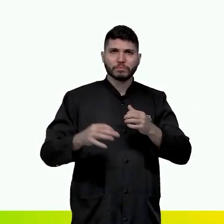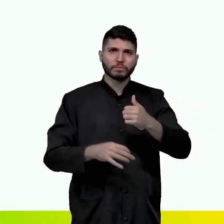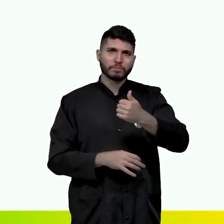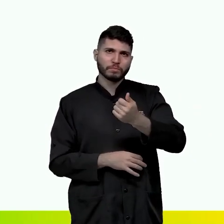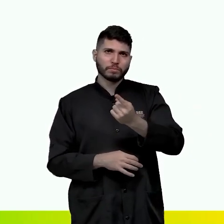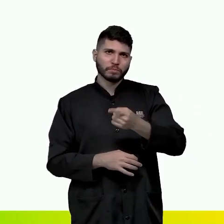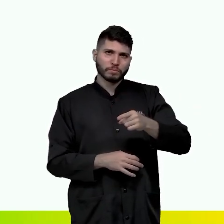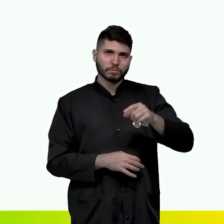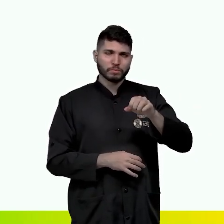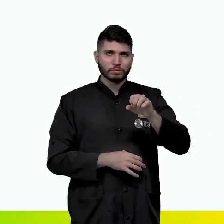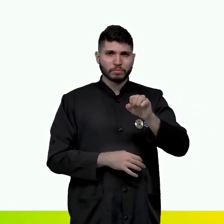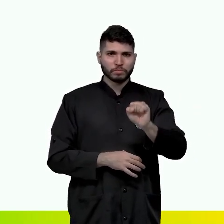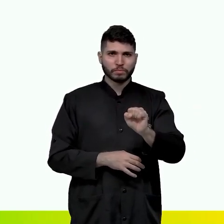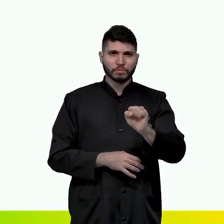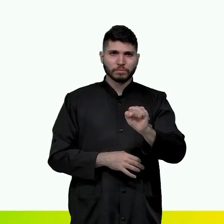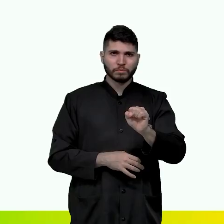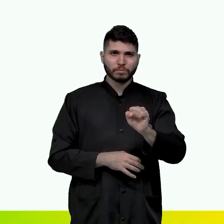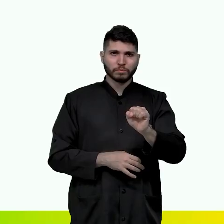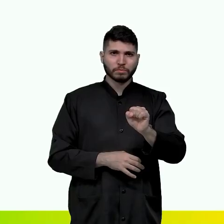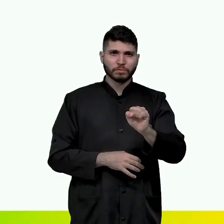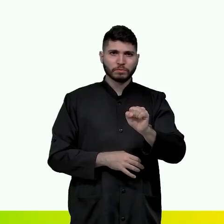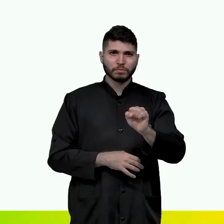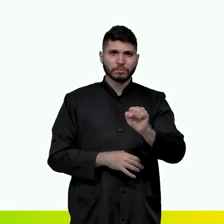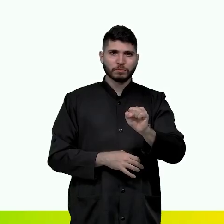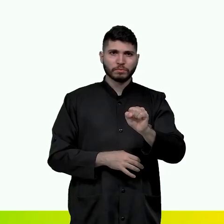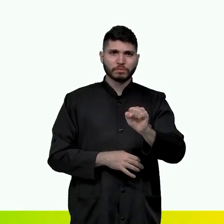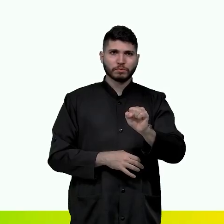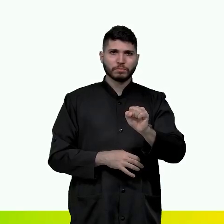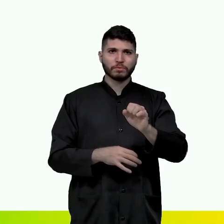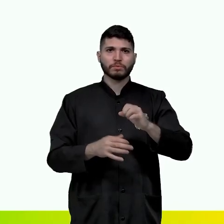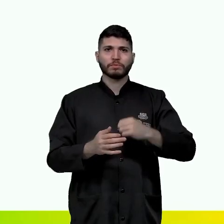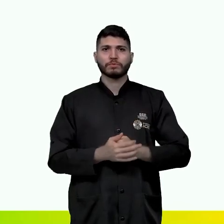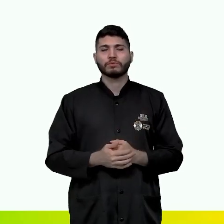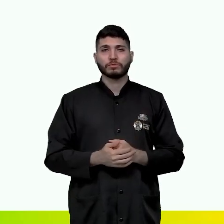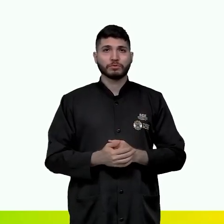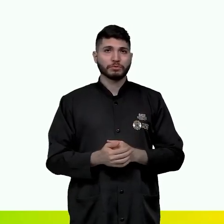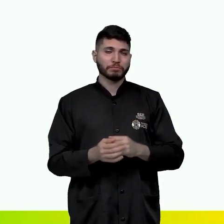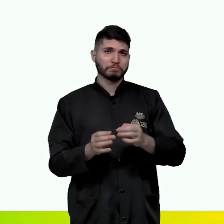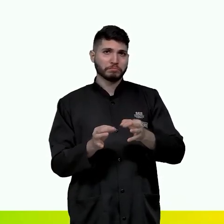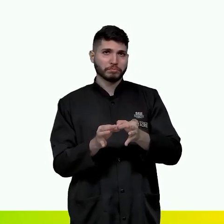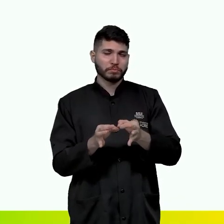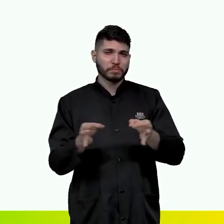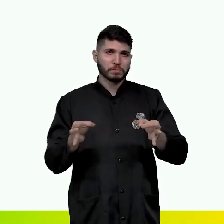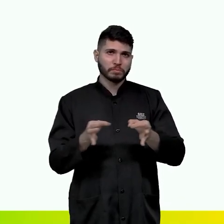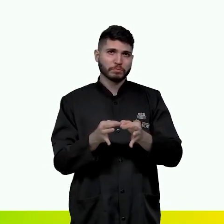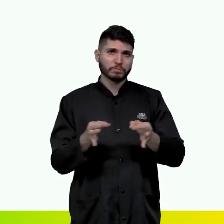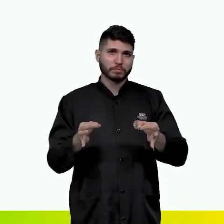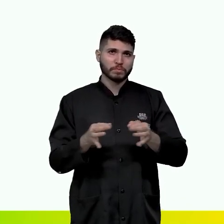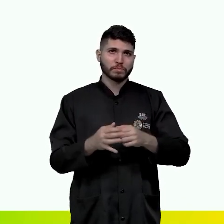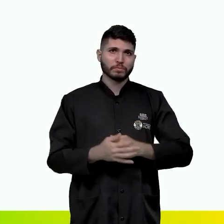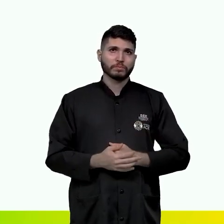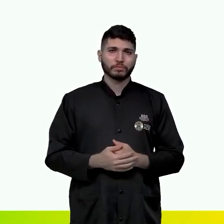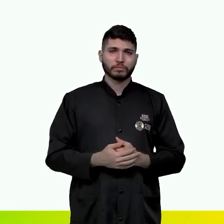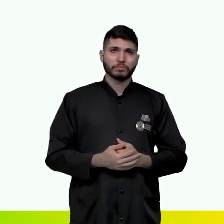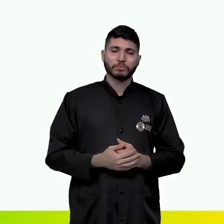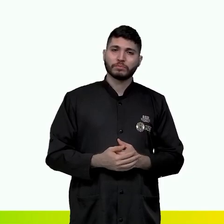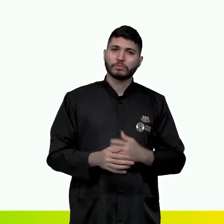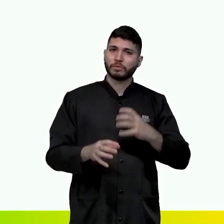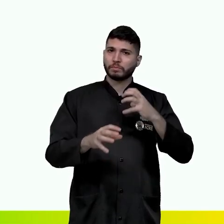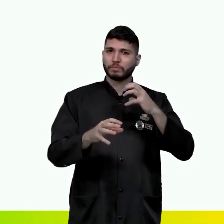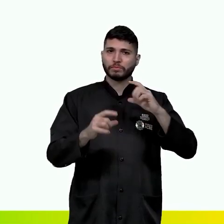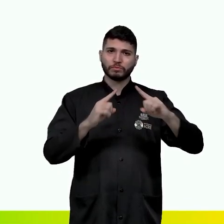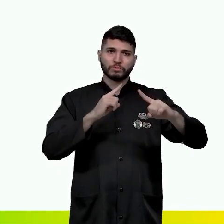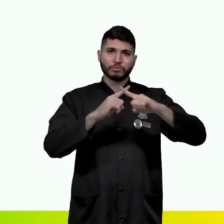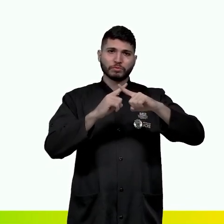1,8 de largura. Então, duas faces. Quando você multiplicar isso tudo, você vai obter